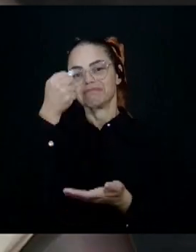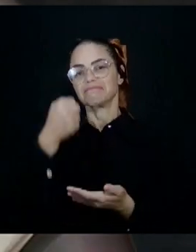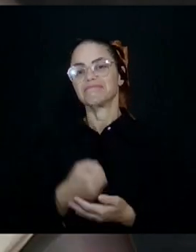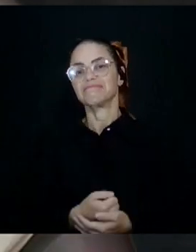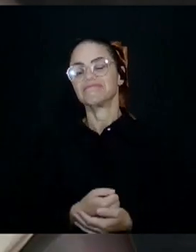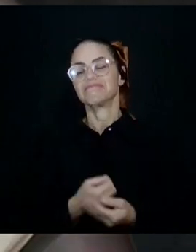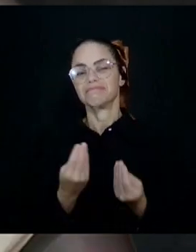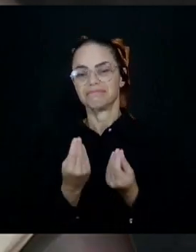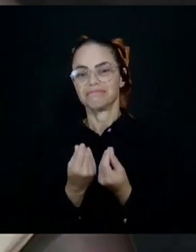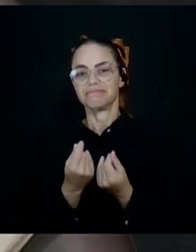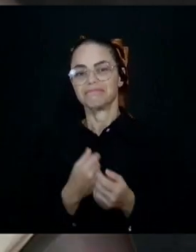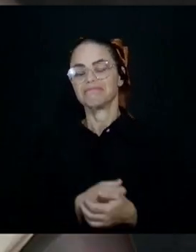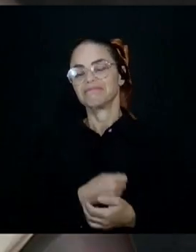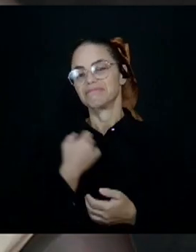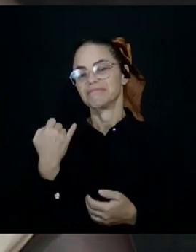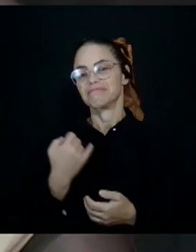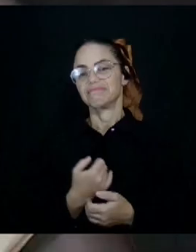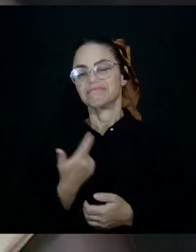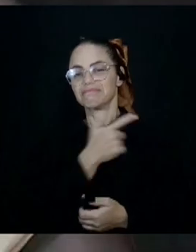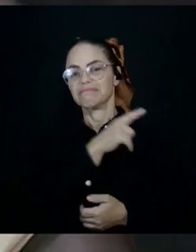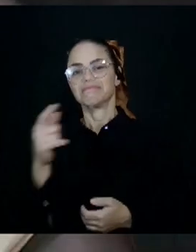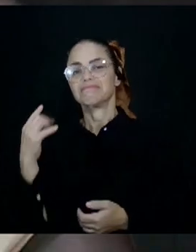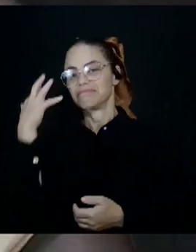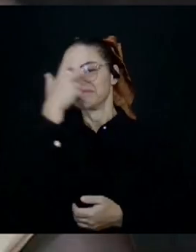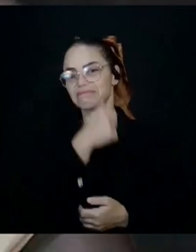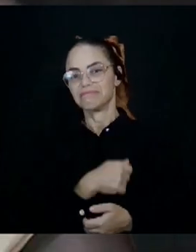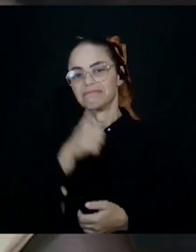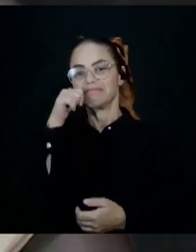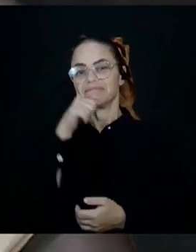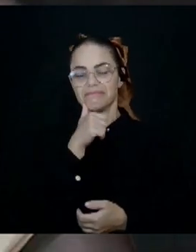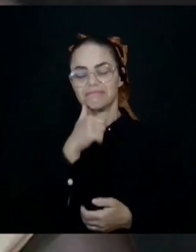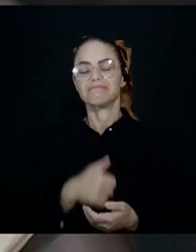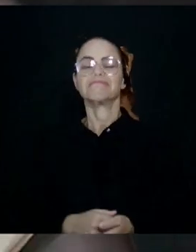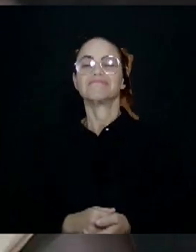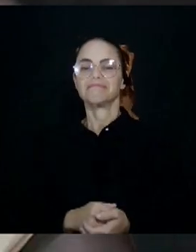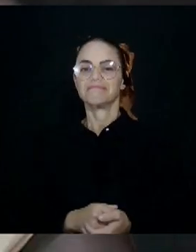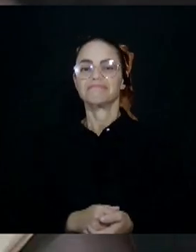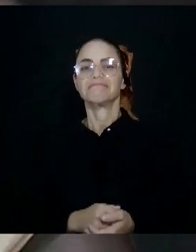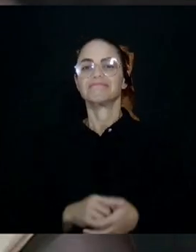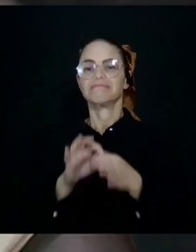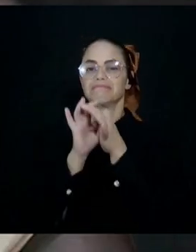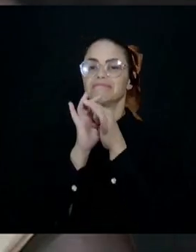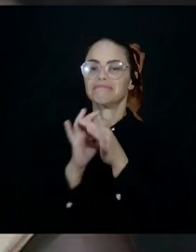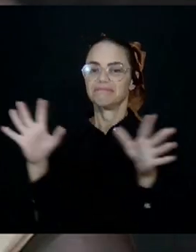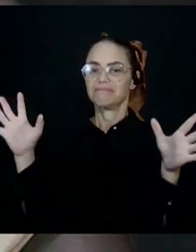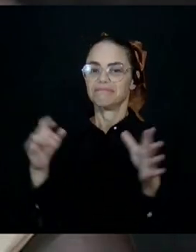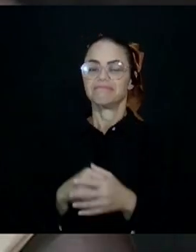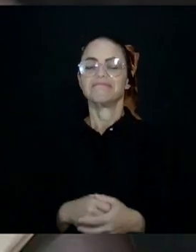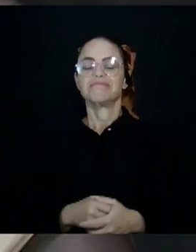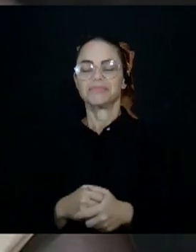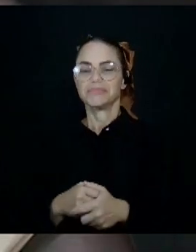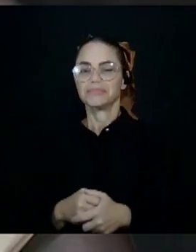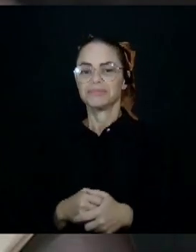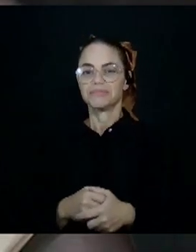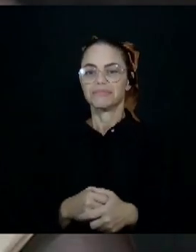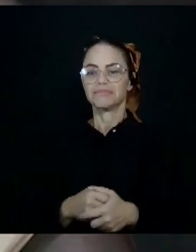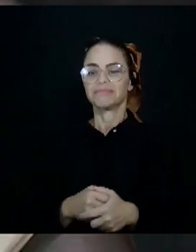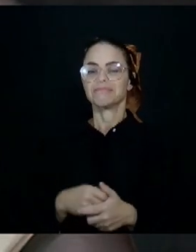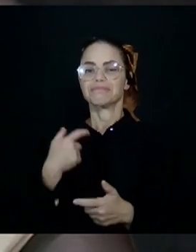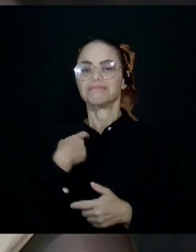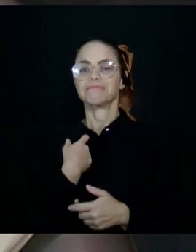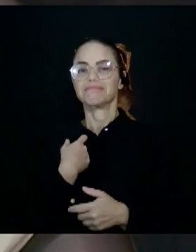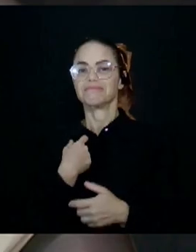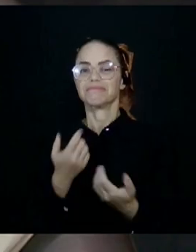não tem nada mais bonito do que uma mulher livre, né? Na sua forma mais espontânea de